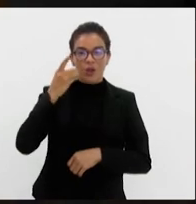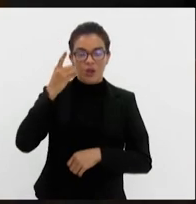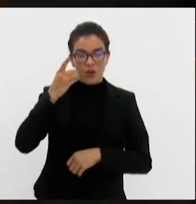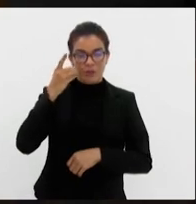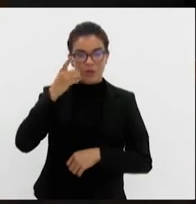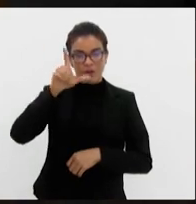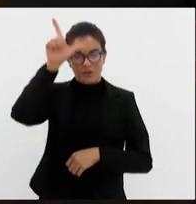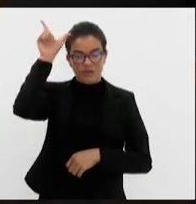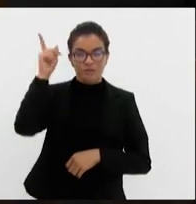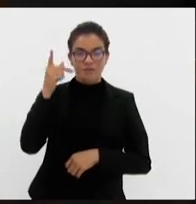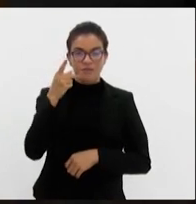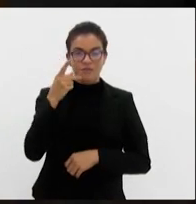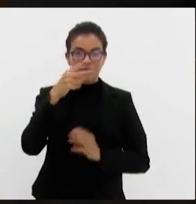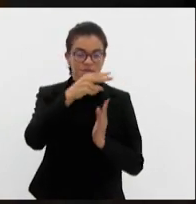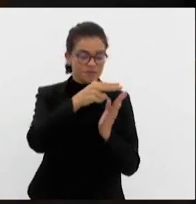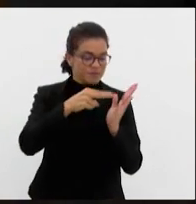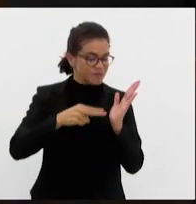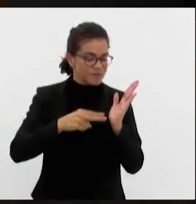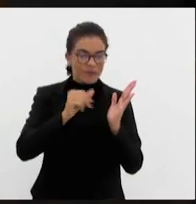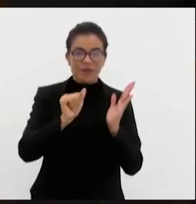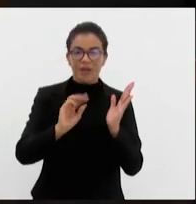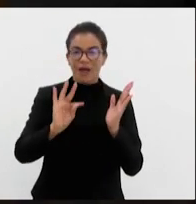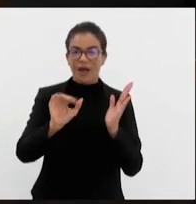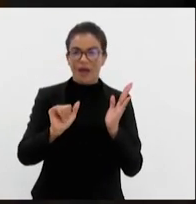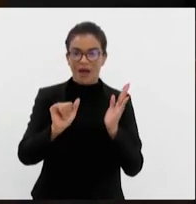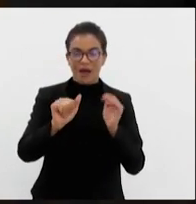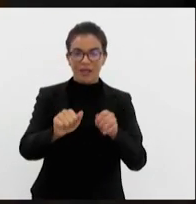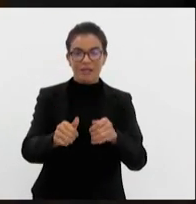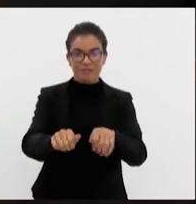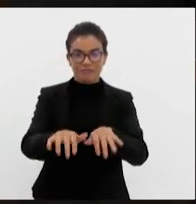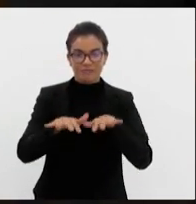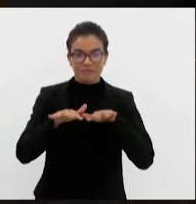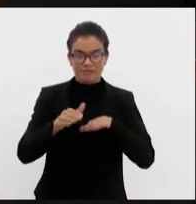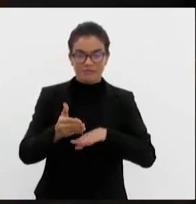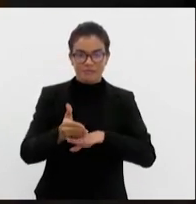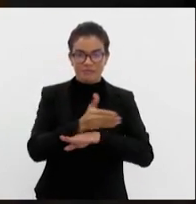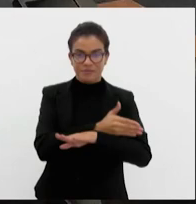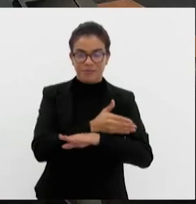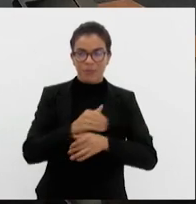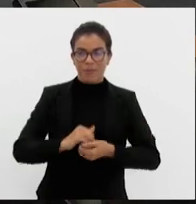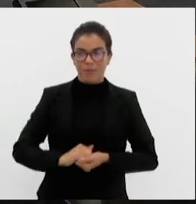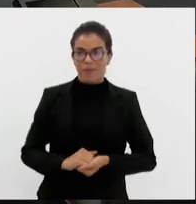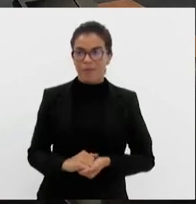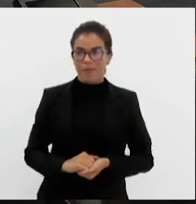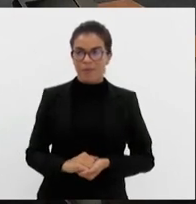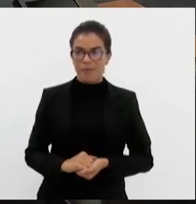Rocha para fazer a leitura da ata da sessão anterior.